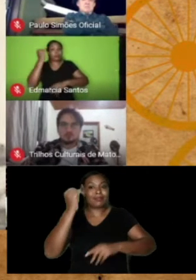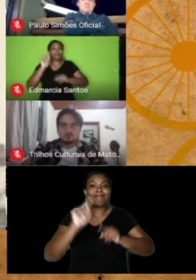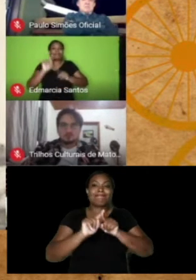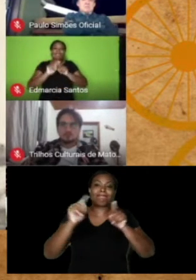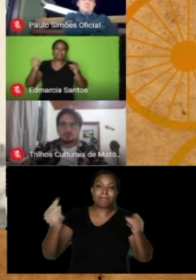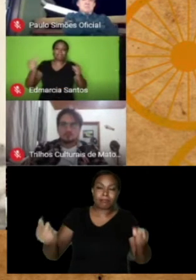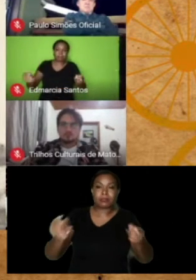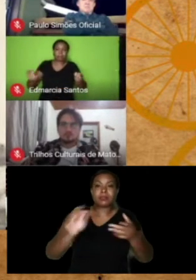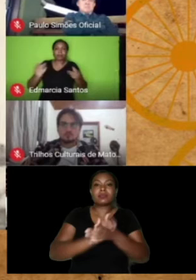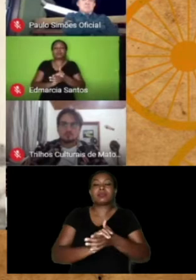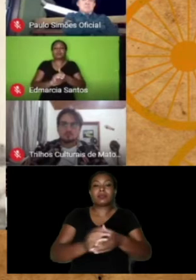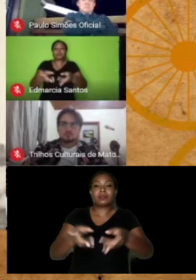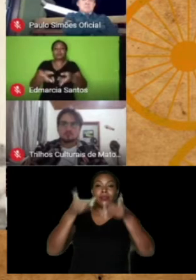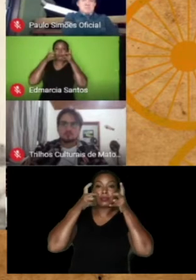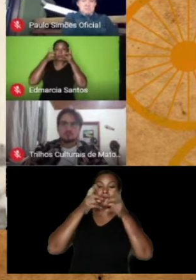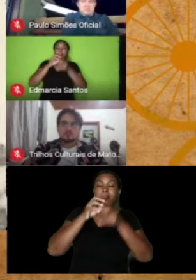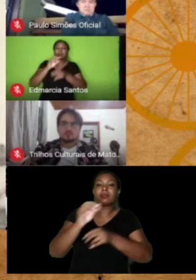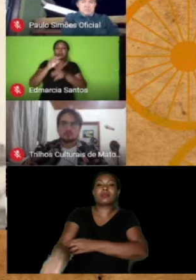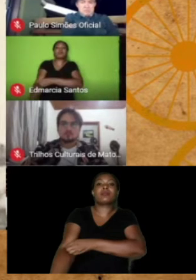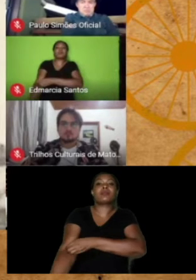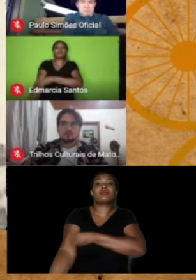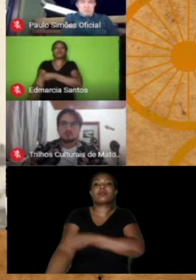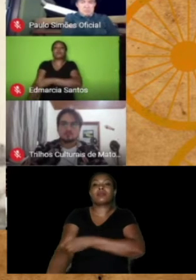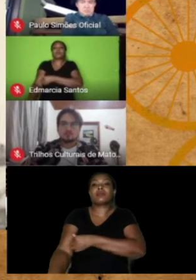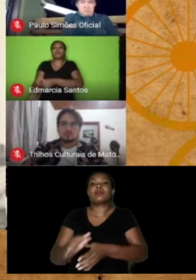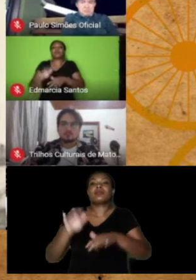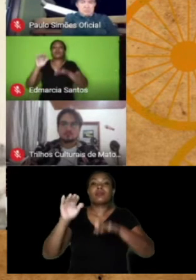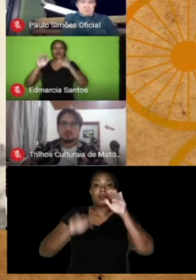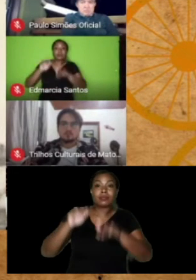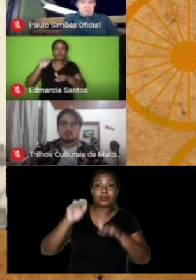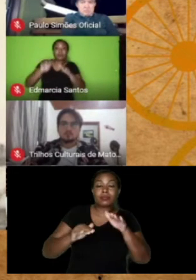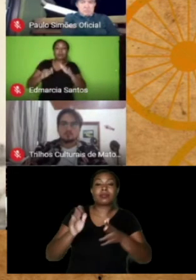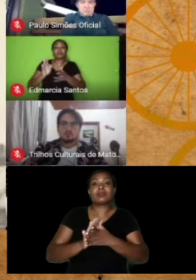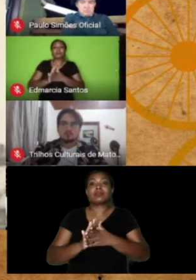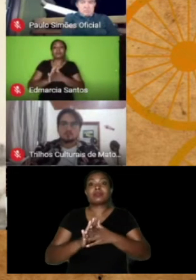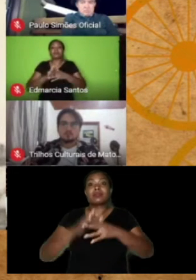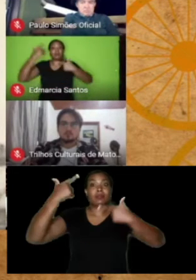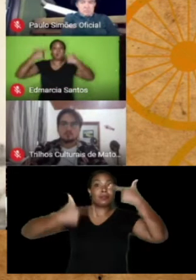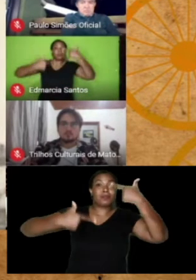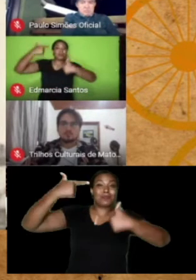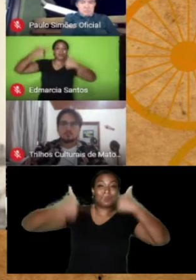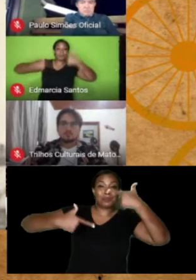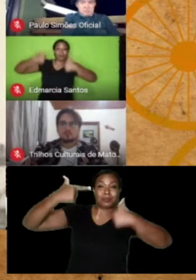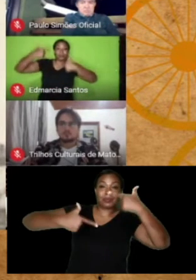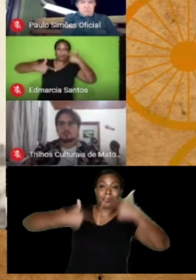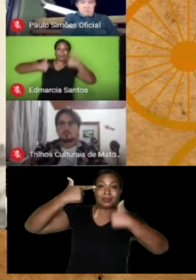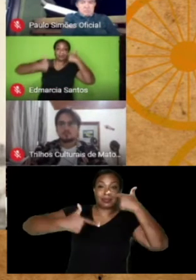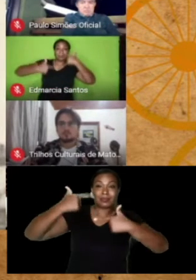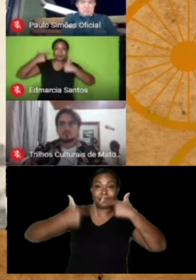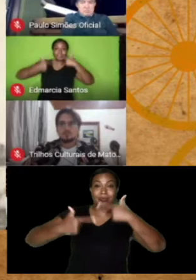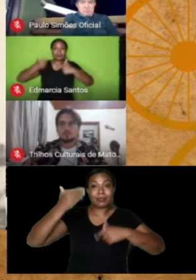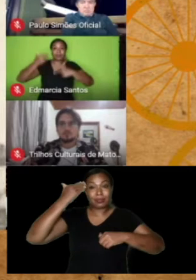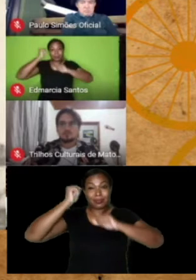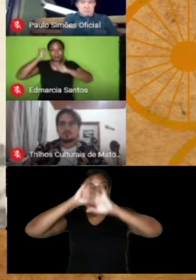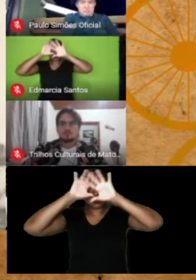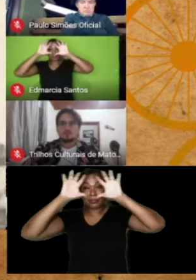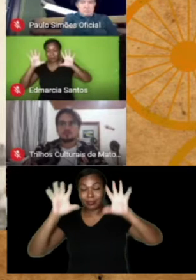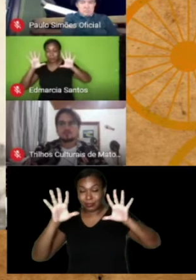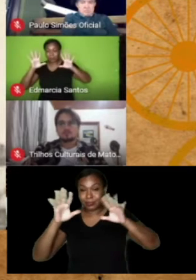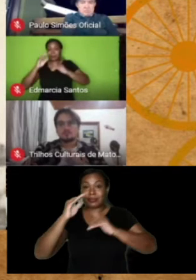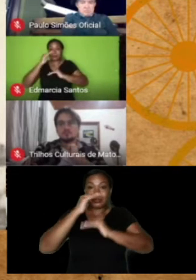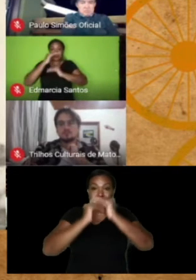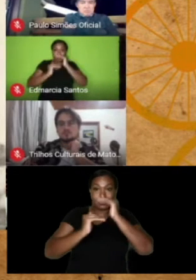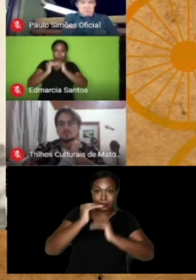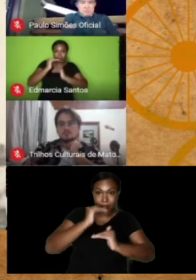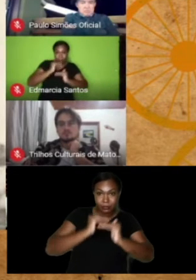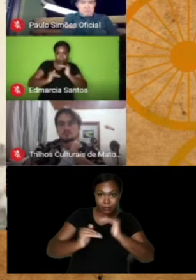infelizmente, nós vemos que, às vezes, a compreensão política temporal, ela é danosa, né? Nós